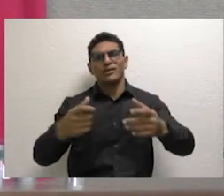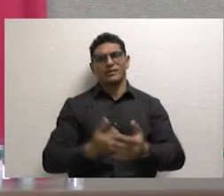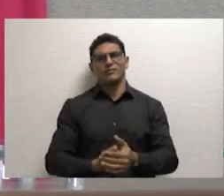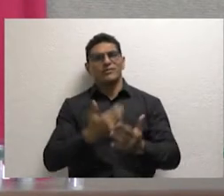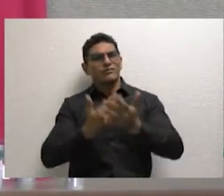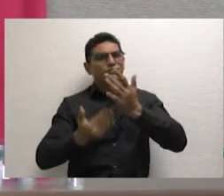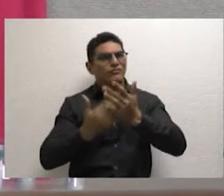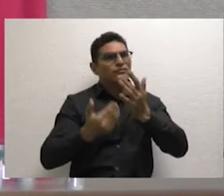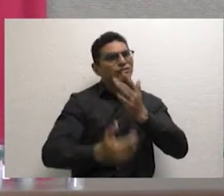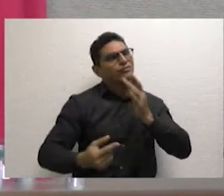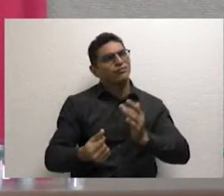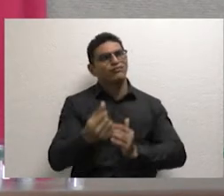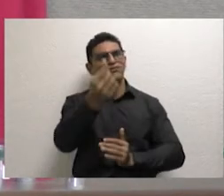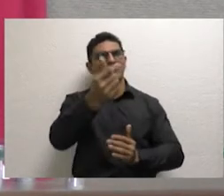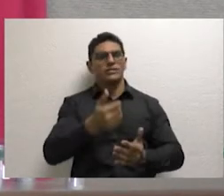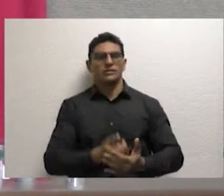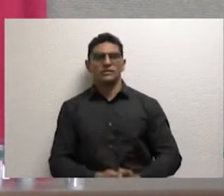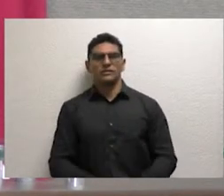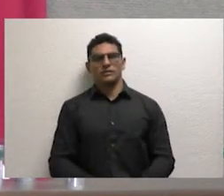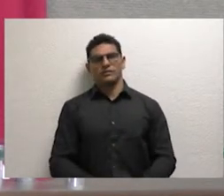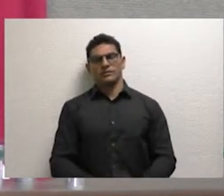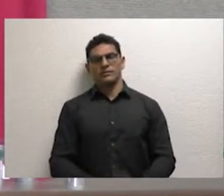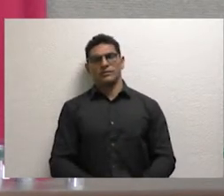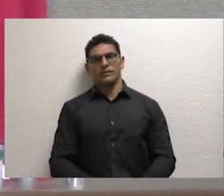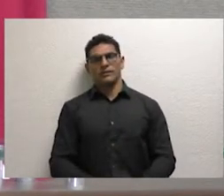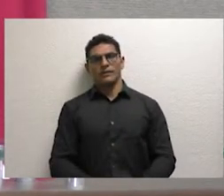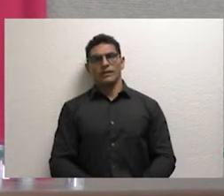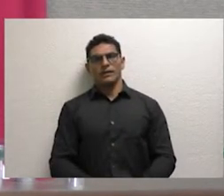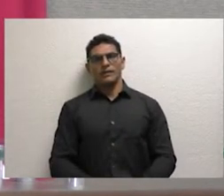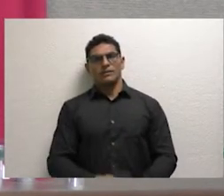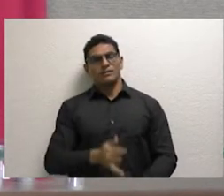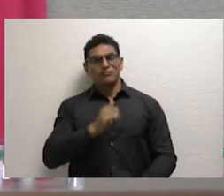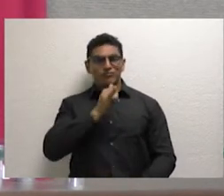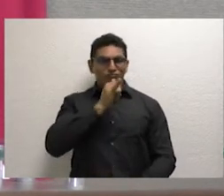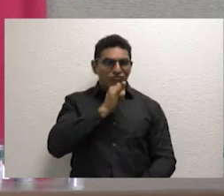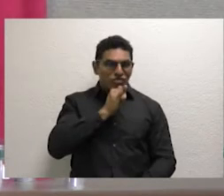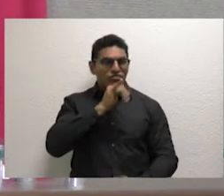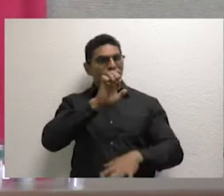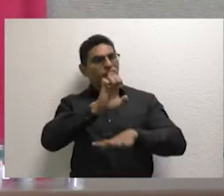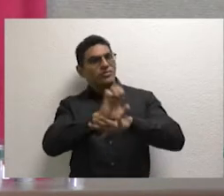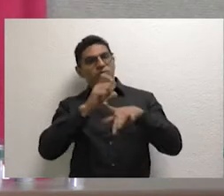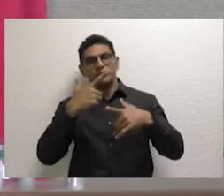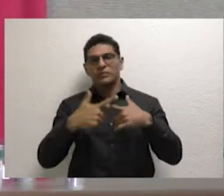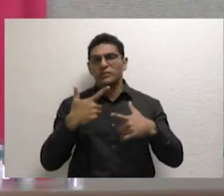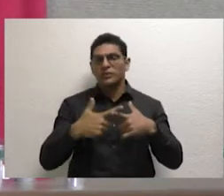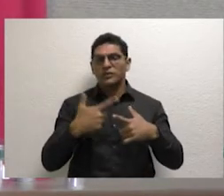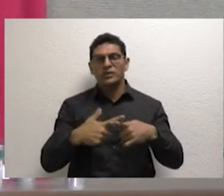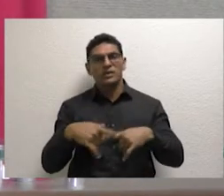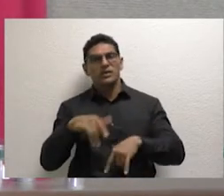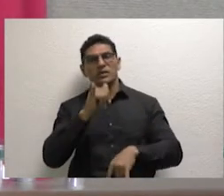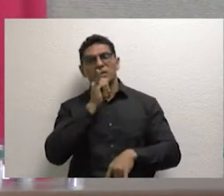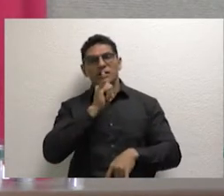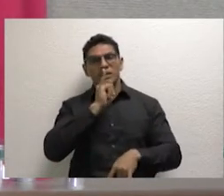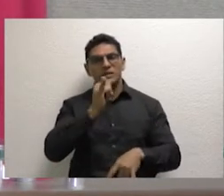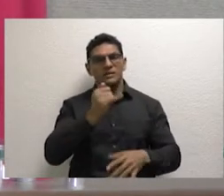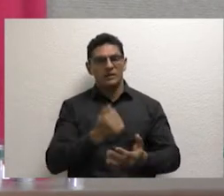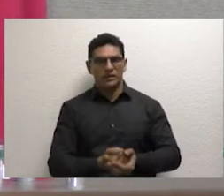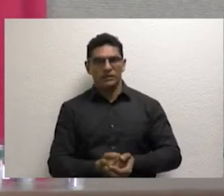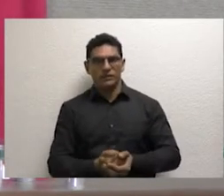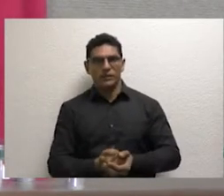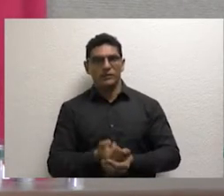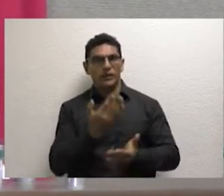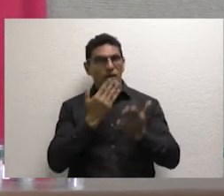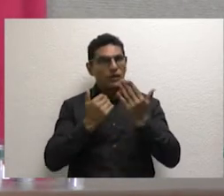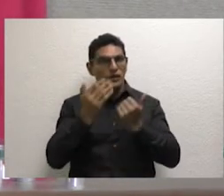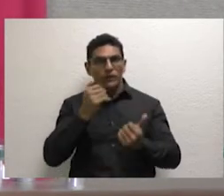Isso enseja uma consequência muito triste do nosso Estado que hoje, por exemplo, a caldeirada de Itambaqui,